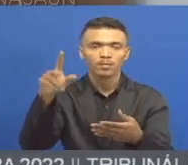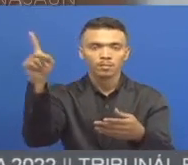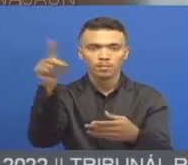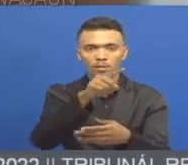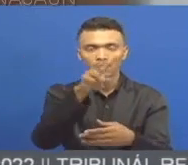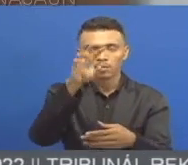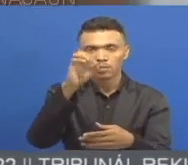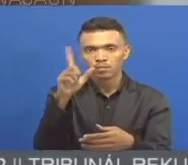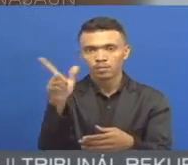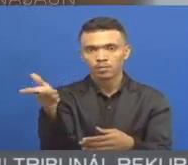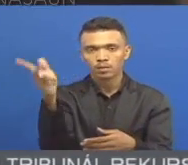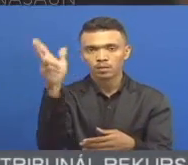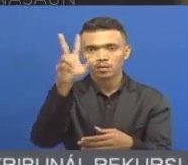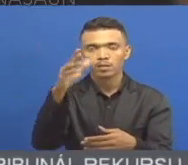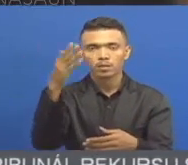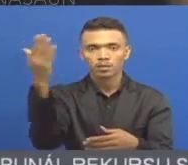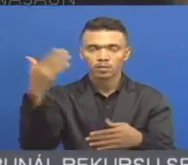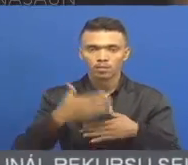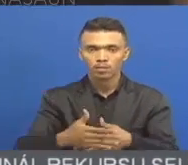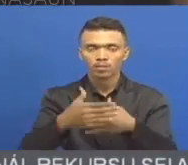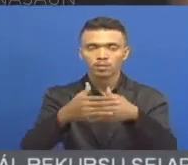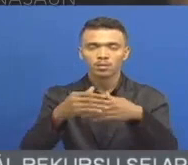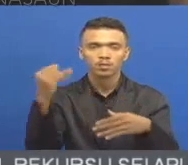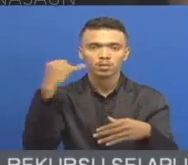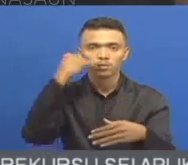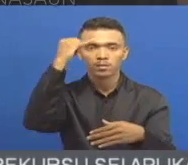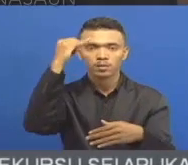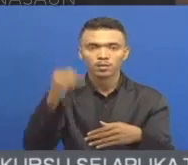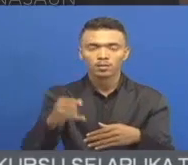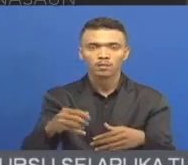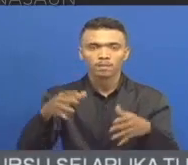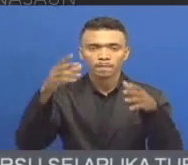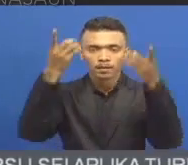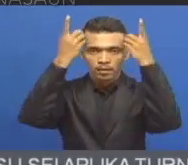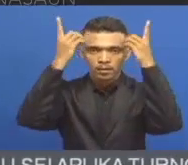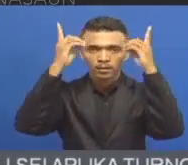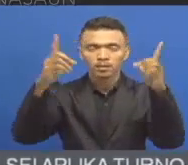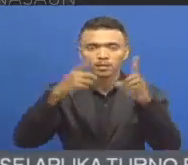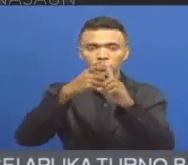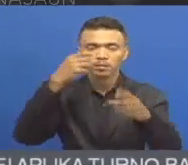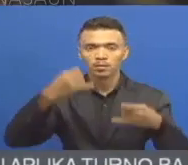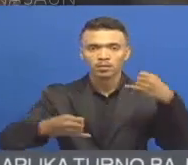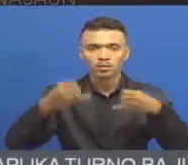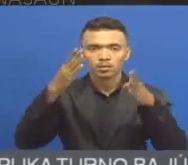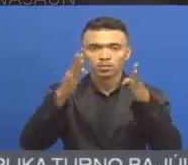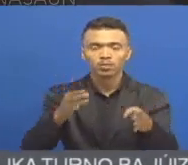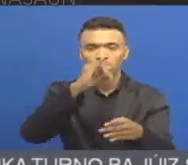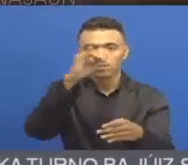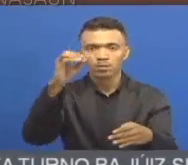barra rua nulo resintolu, e a processo primeiro interrogatório, né? Preside Rússia Zui Singular,